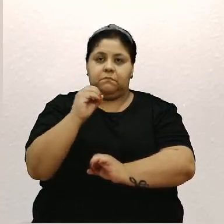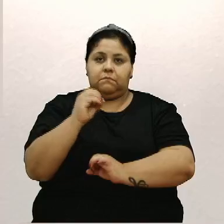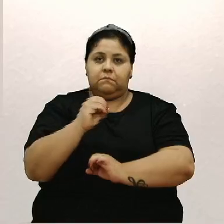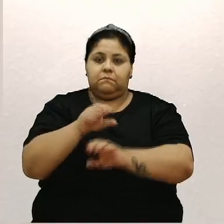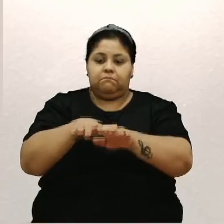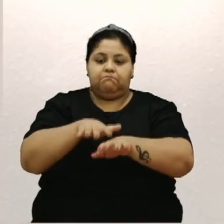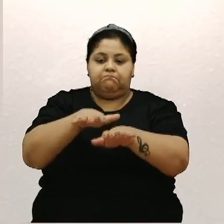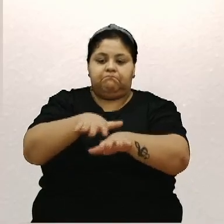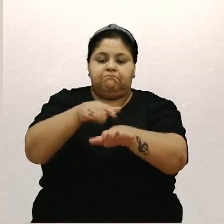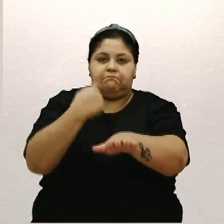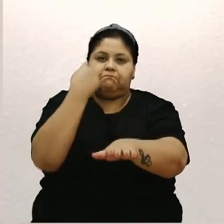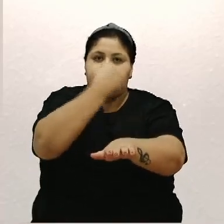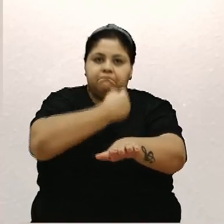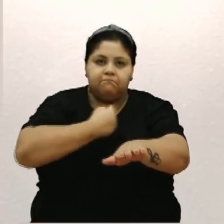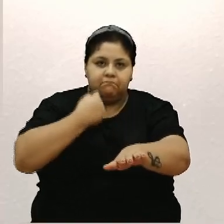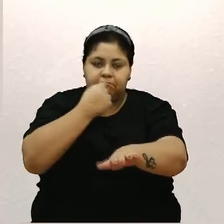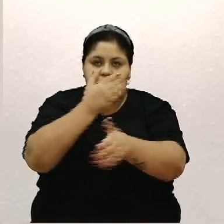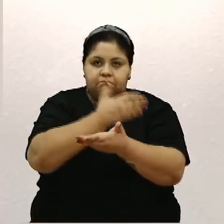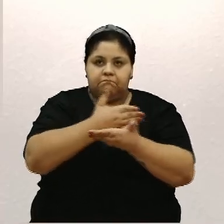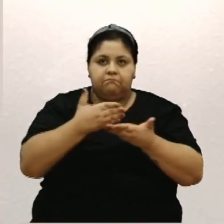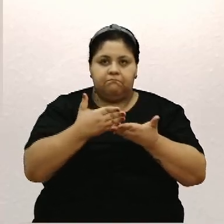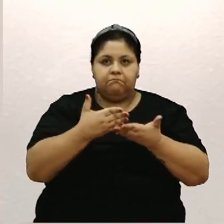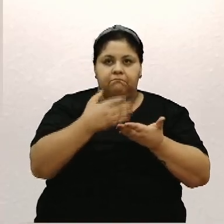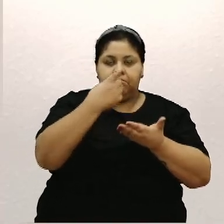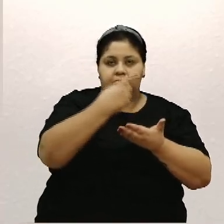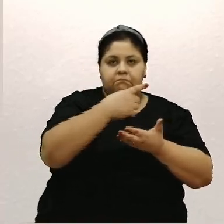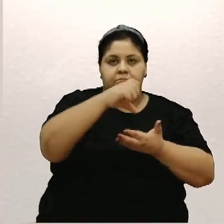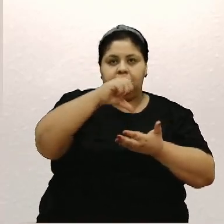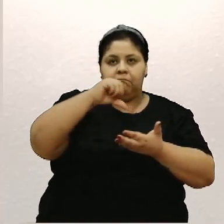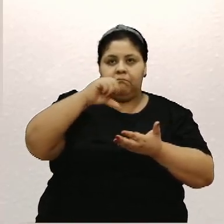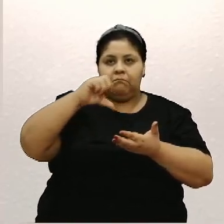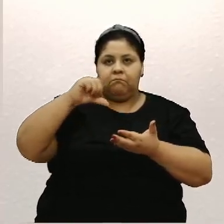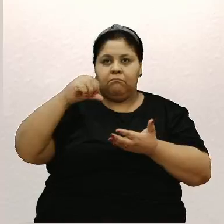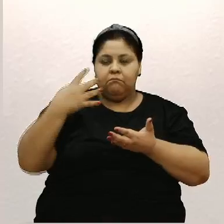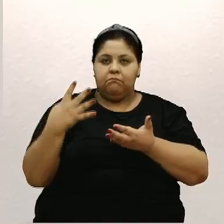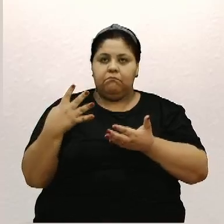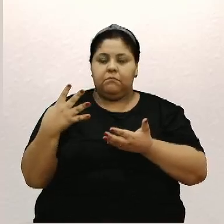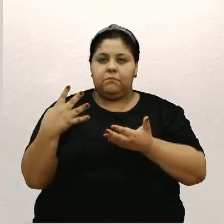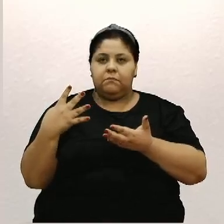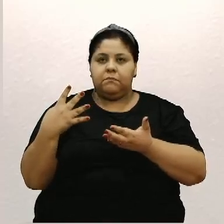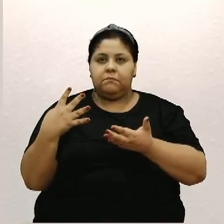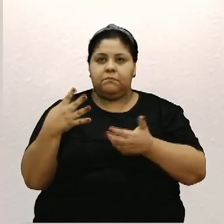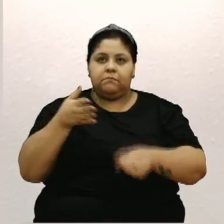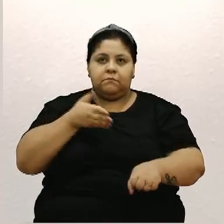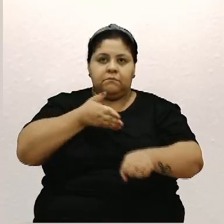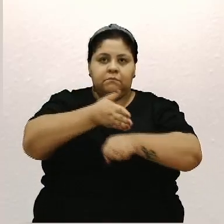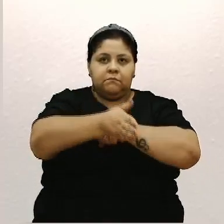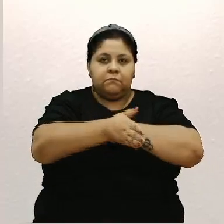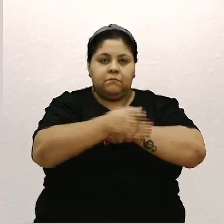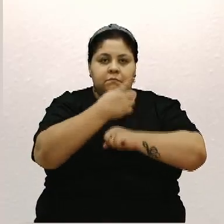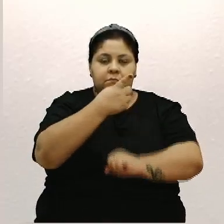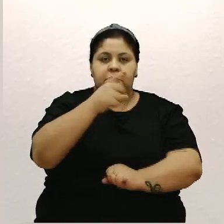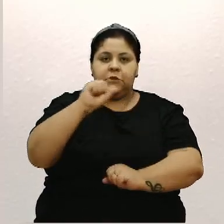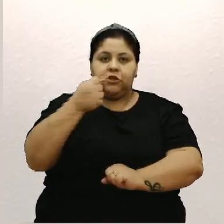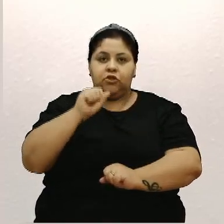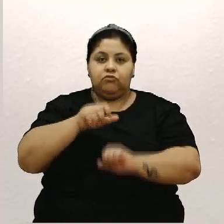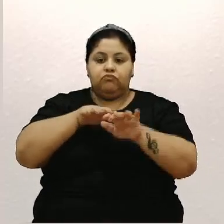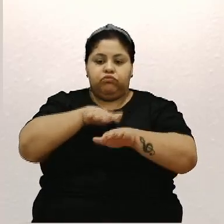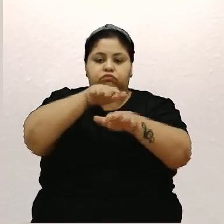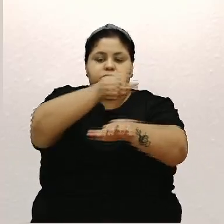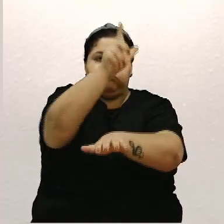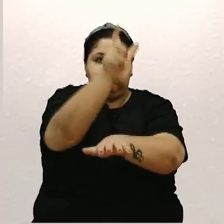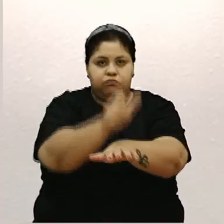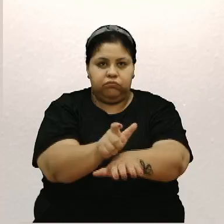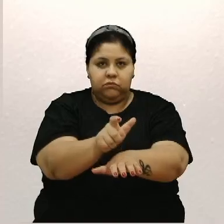Cavalgada da Fé de Caravaggio, que iniciou-se em 1994 com a participação de 18 cavalarianos.